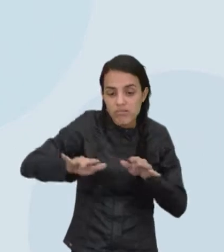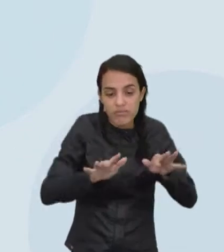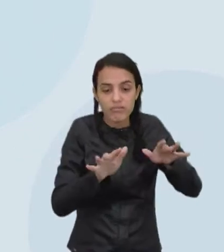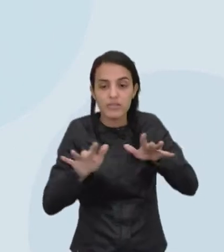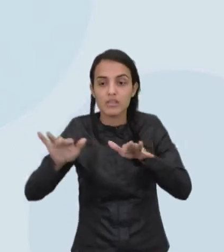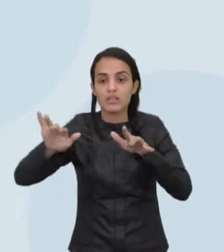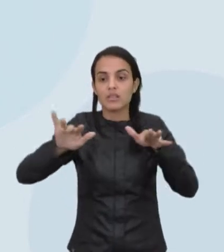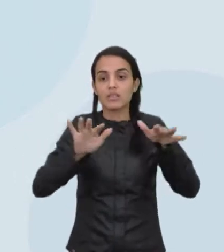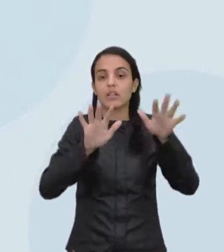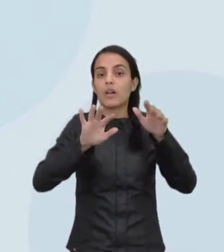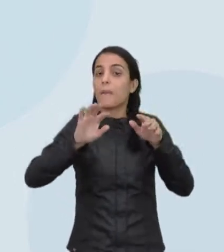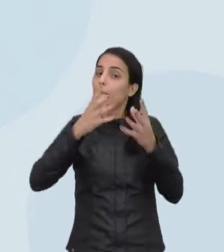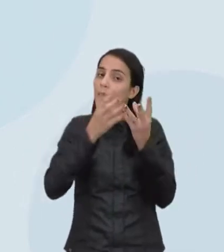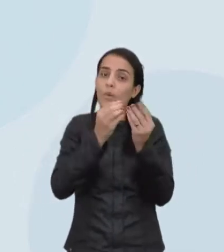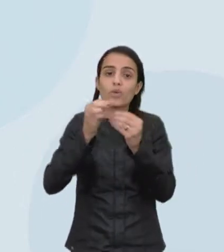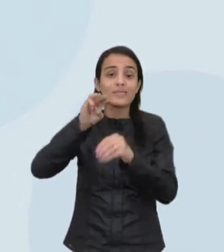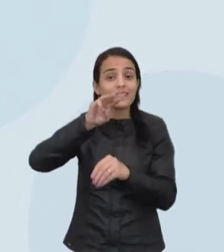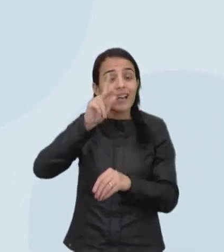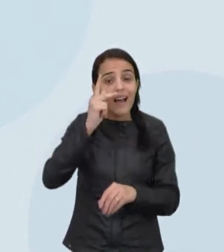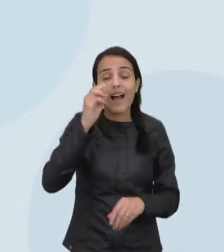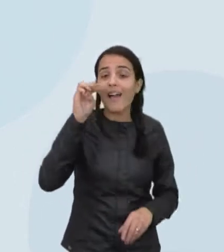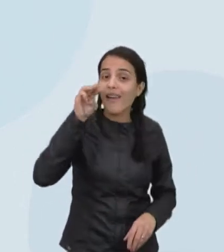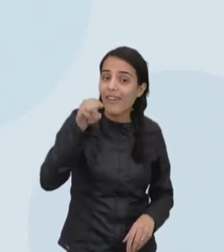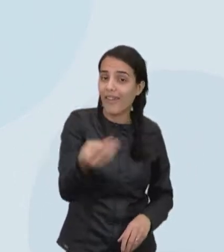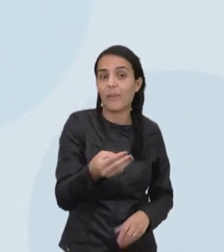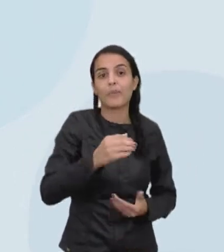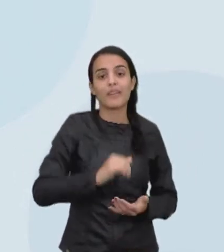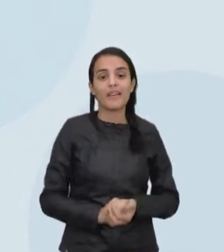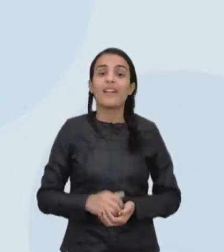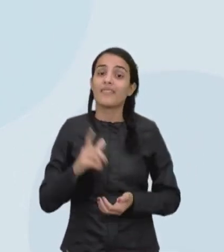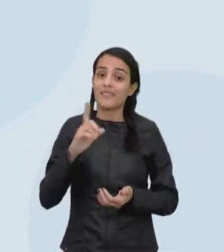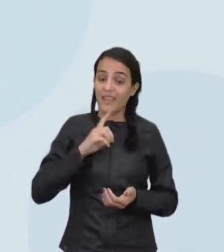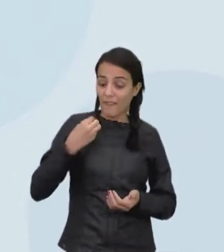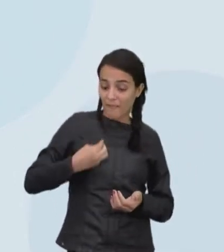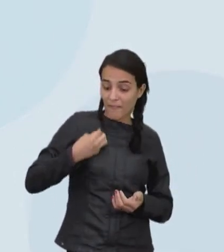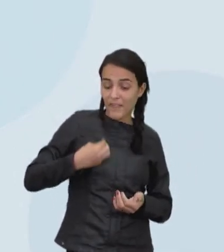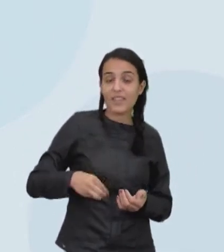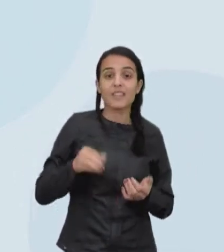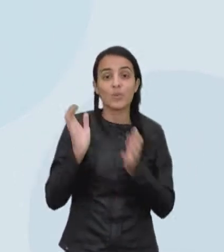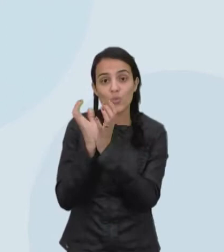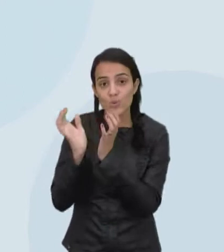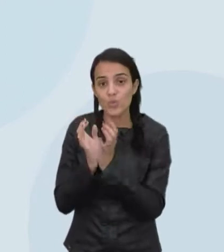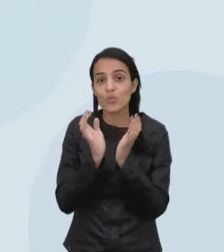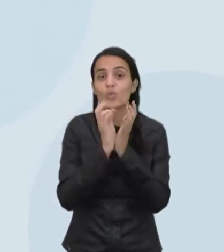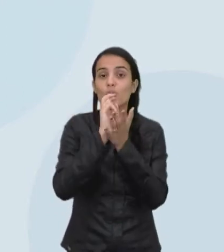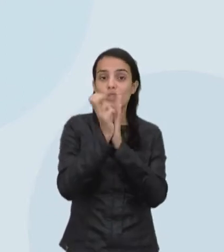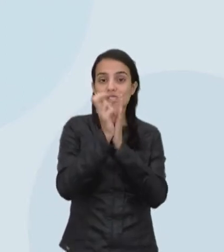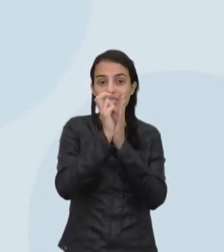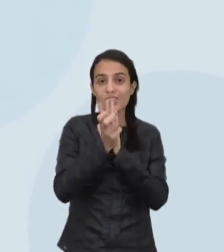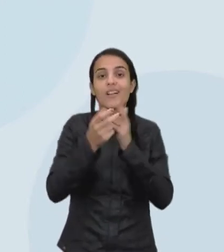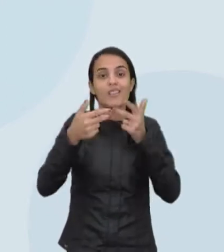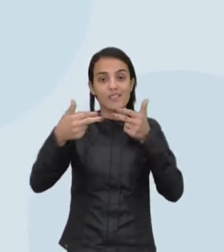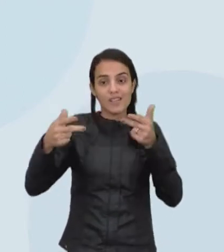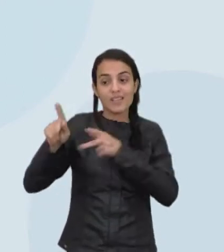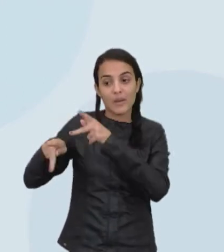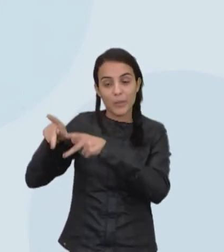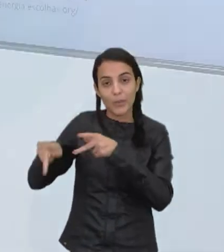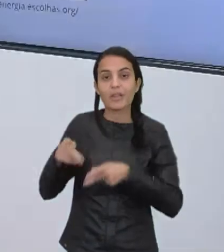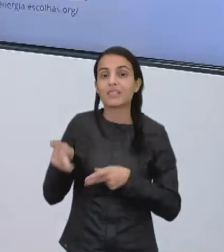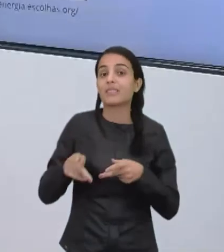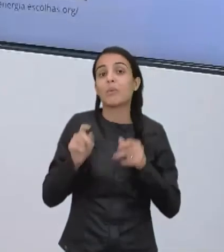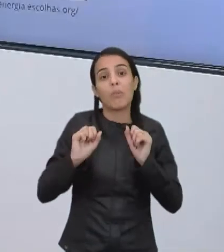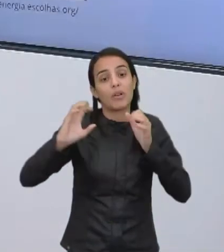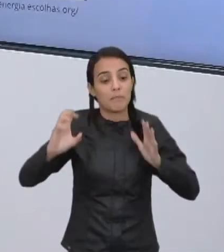muitos quilômetros quadrados, muitas vezes afetando o modo de vida dos povos indígenas, quilombolas e da população ribeirinha.